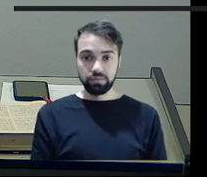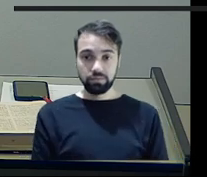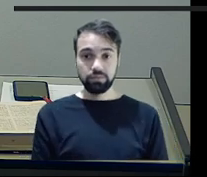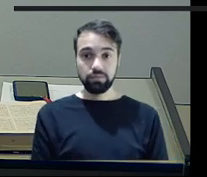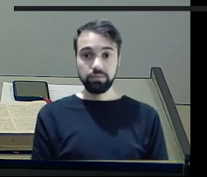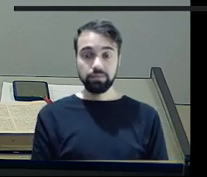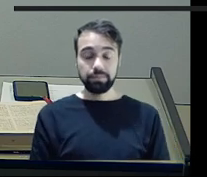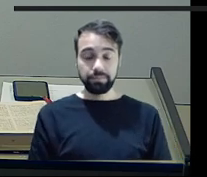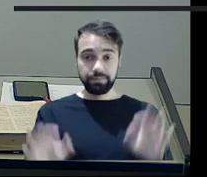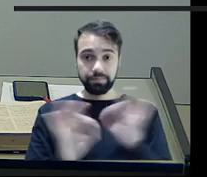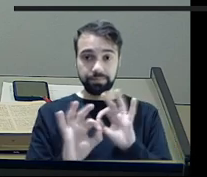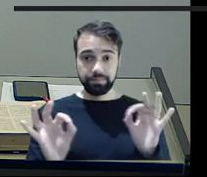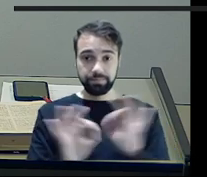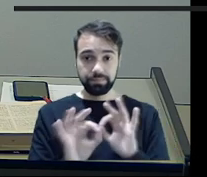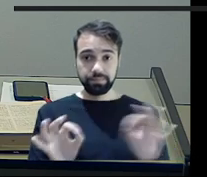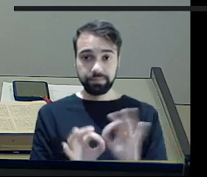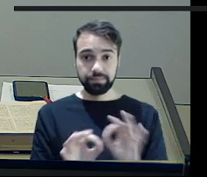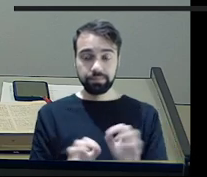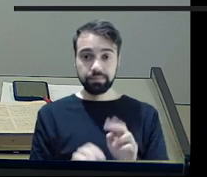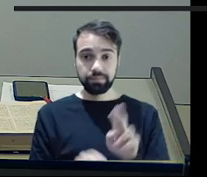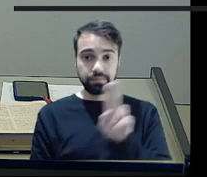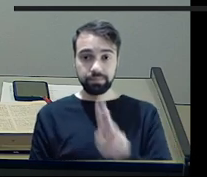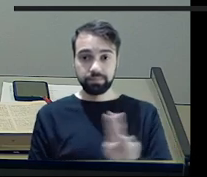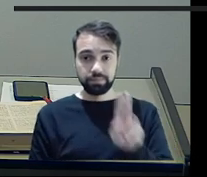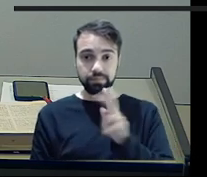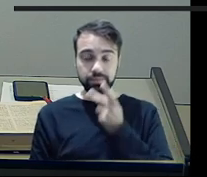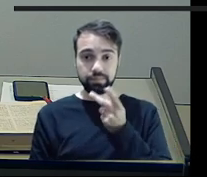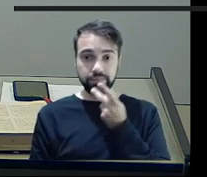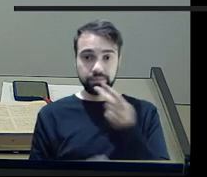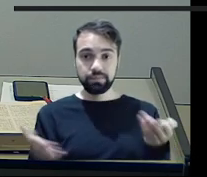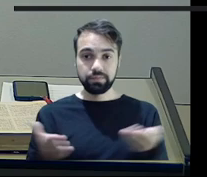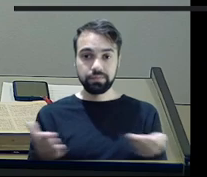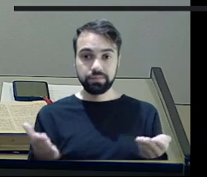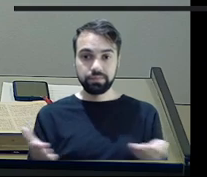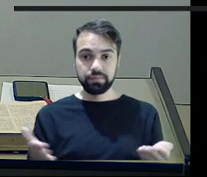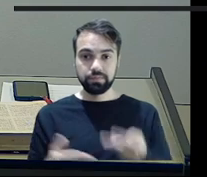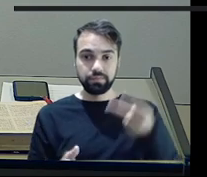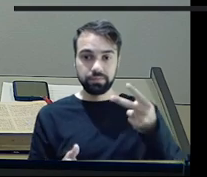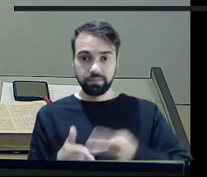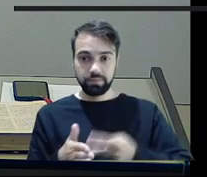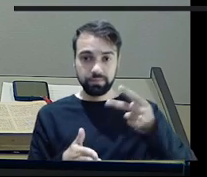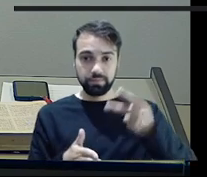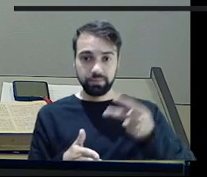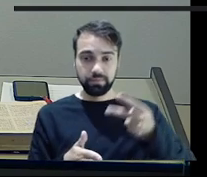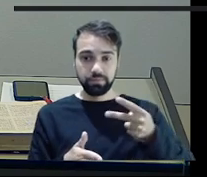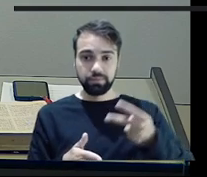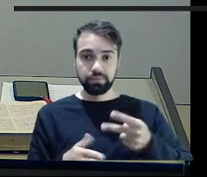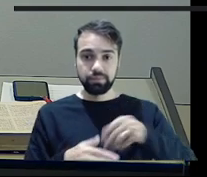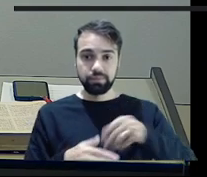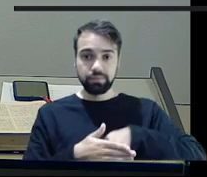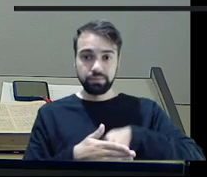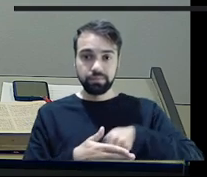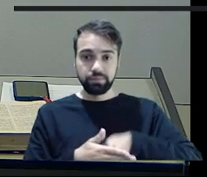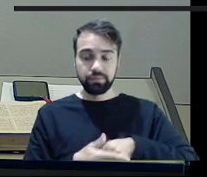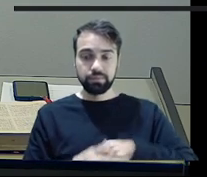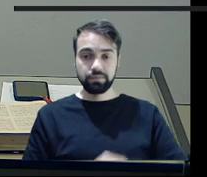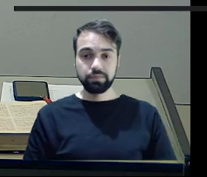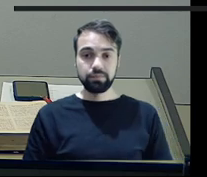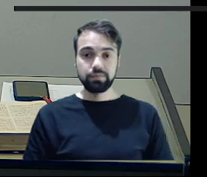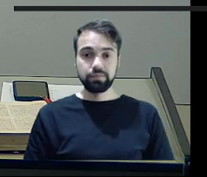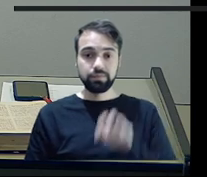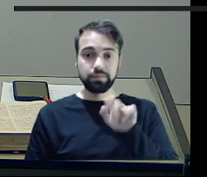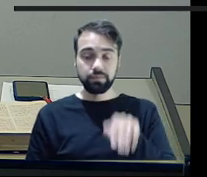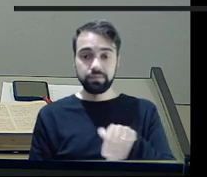Ninguém mais querendo fazer o uso da palavra, coloco em segunda votação. Está em segunda votação. Os que forem a